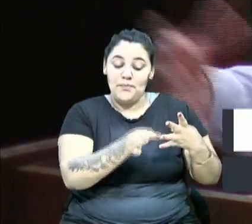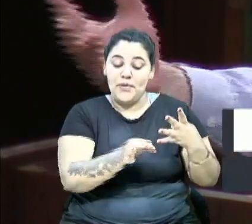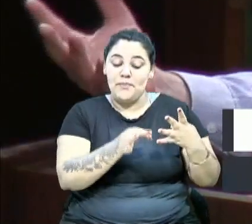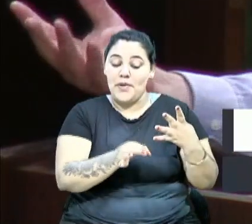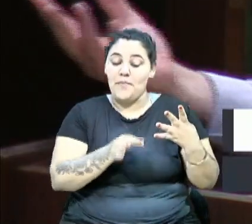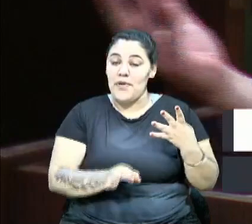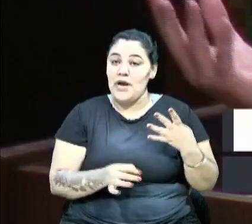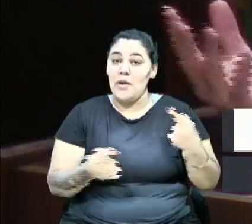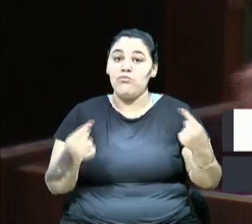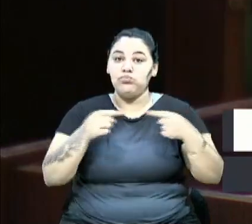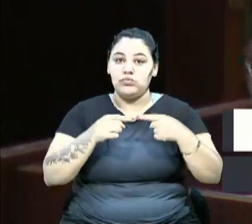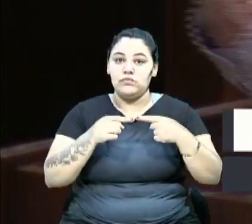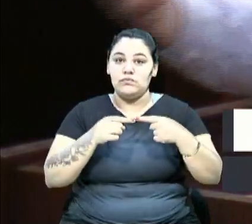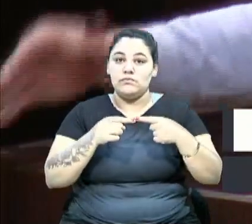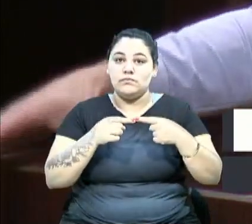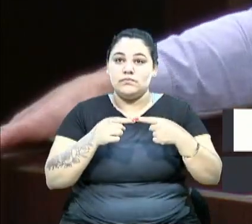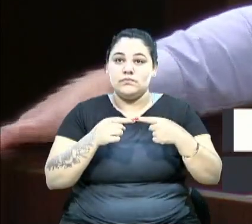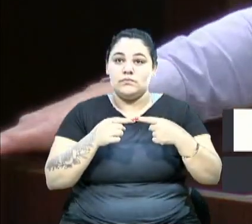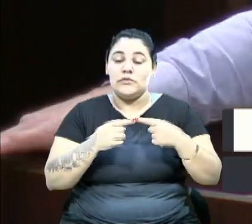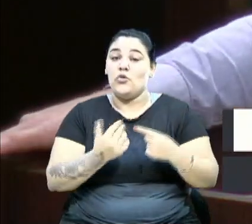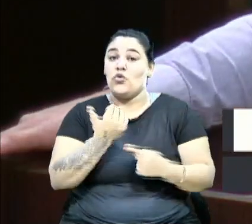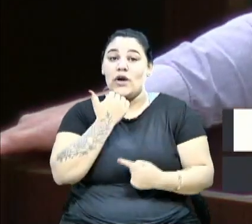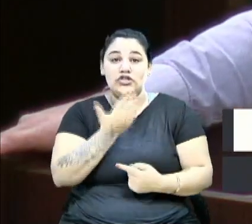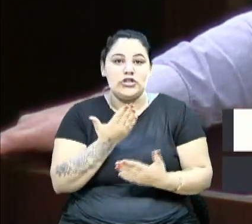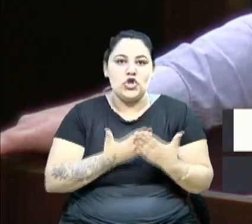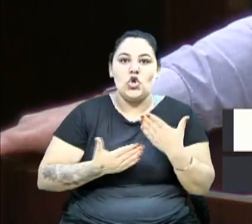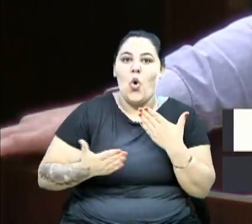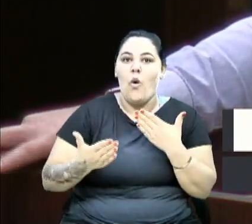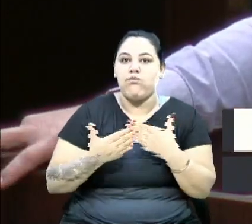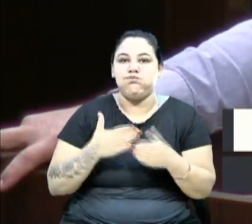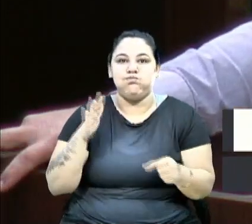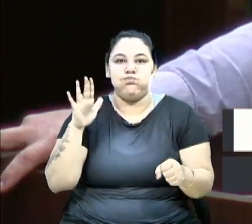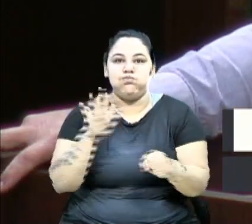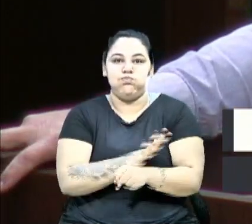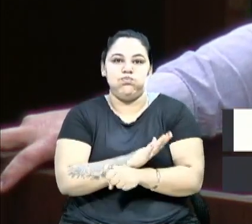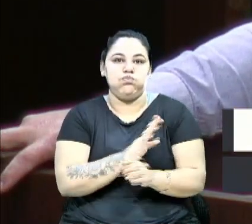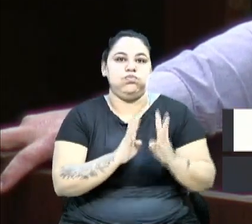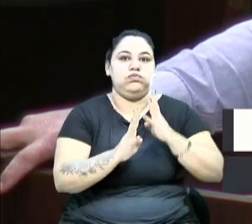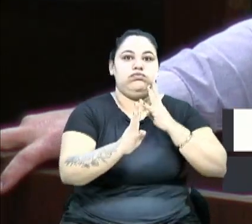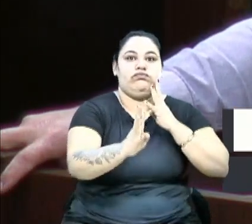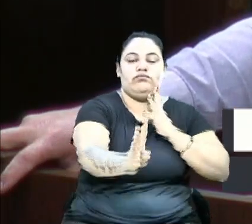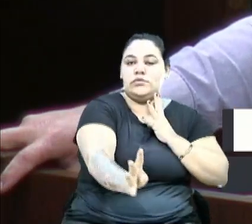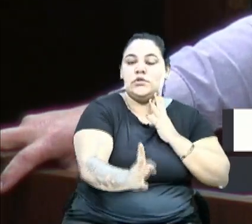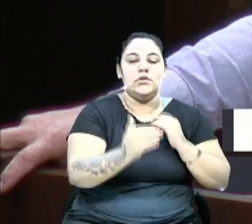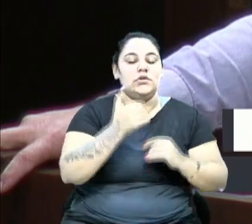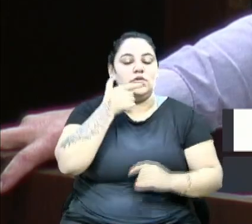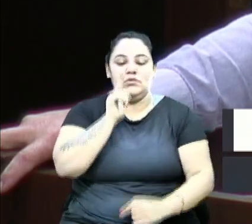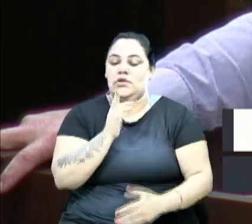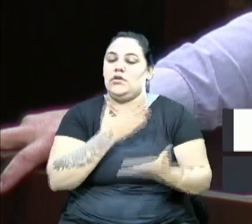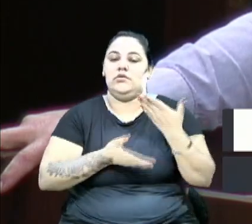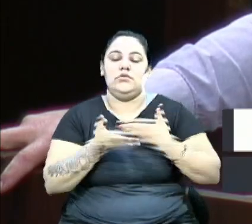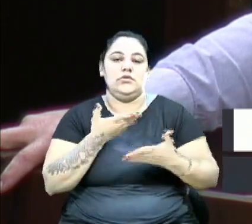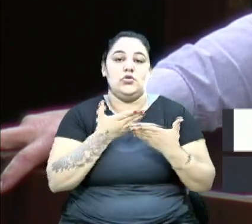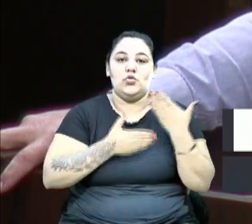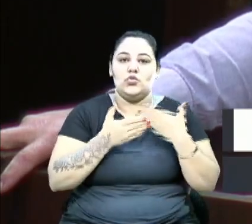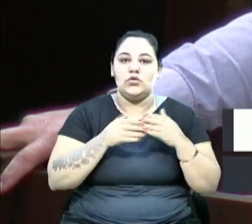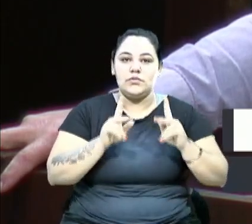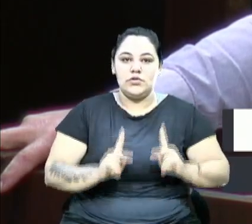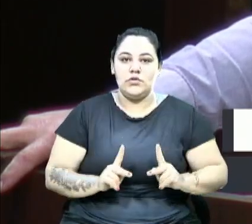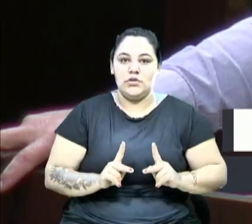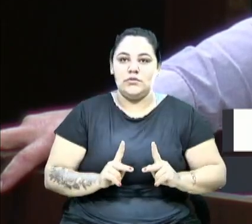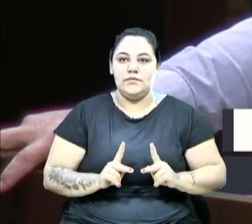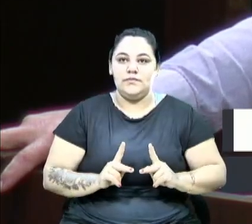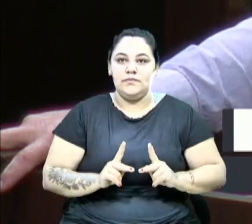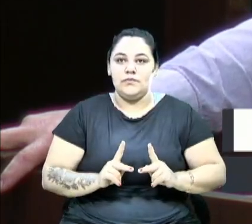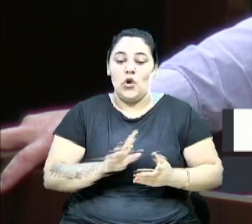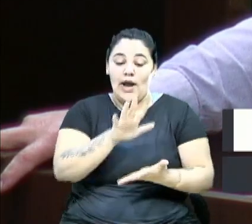ali, que a gente vai acabar não conseguindo atender todo mundo. A gente vai abrir o cadastro agora, dia 2, no próximo sábado, e o cadastro vai estar